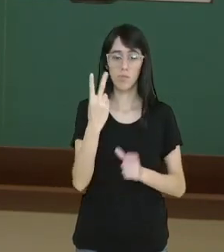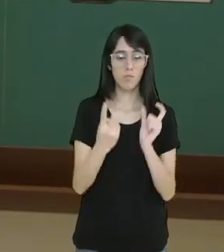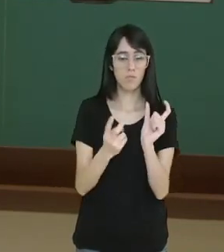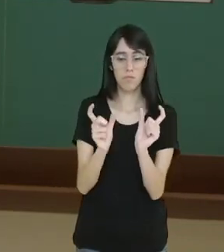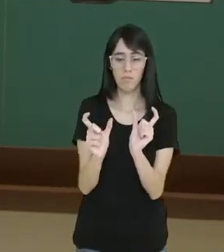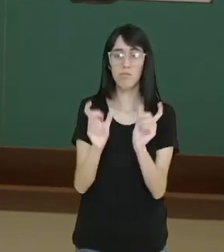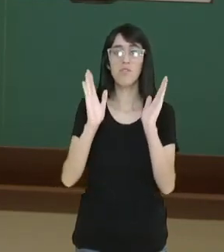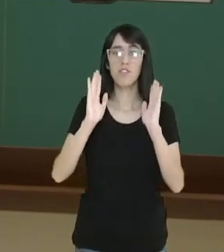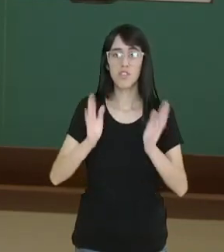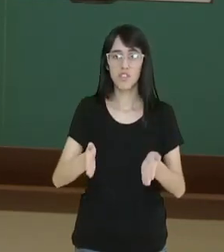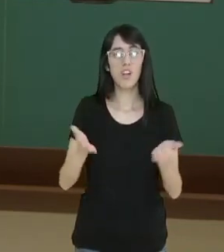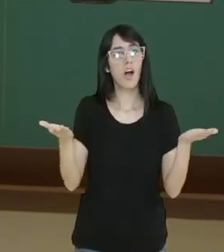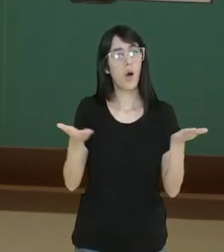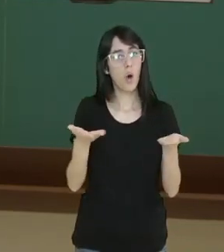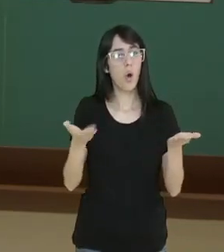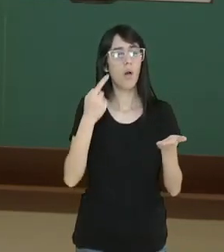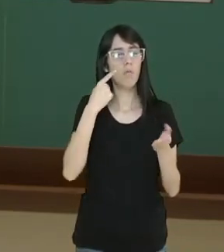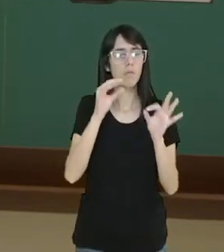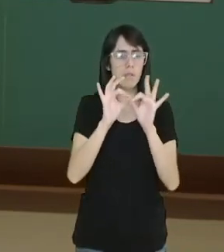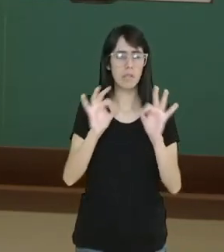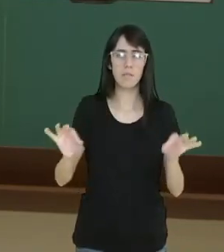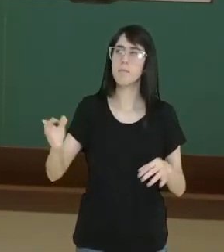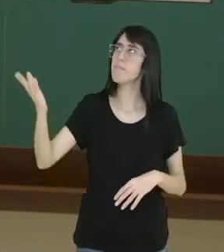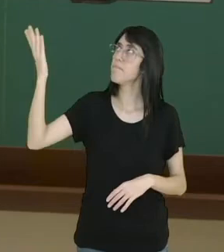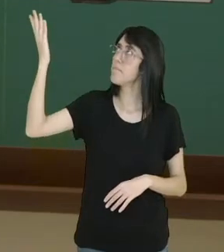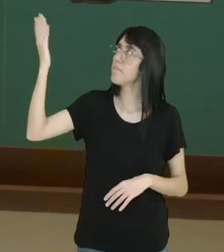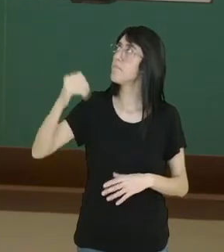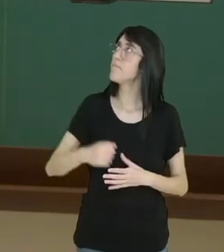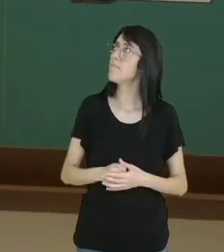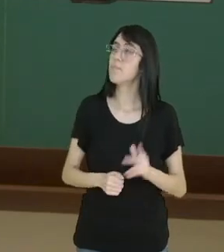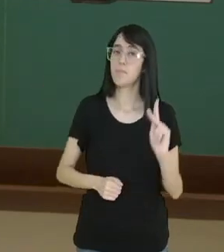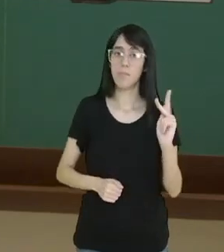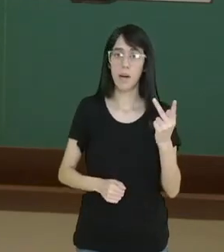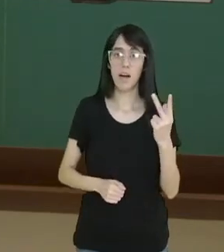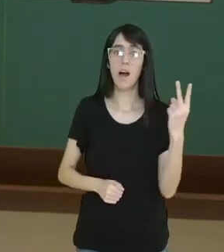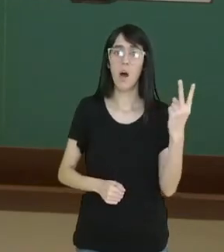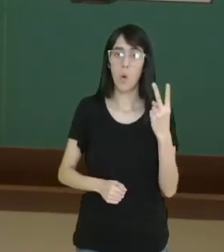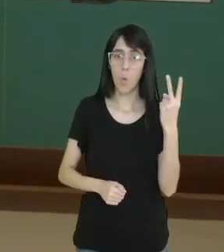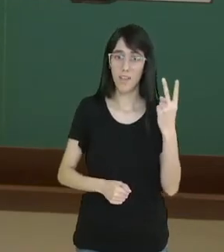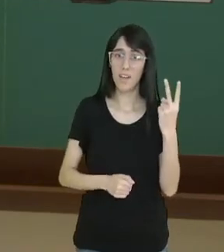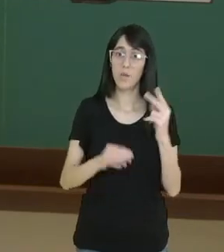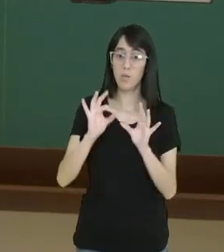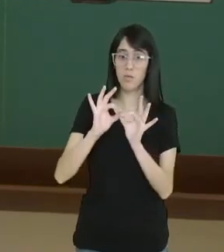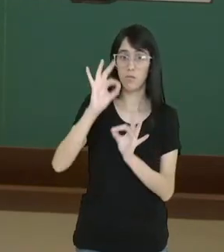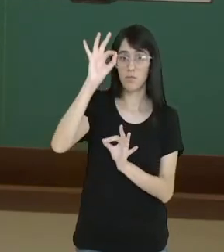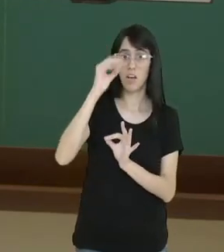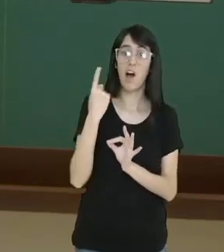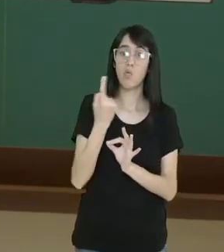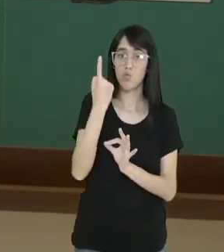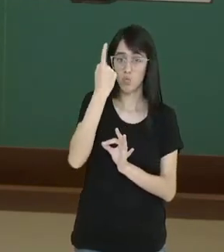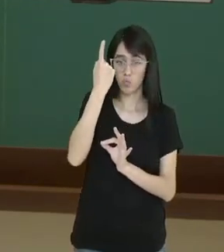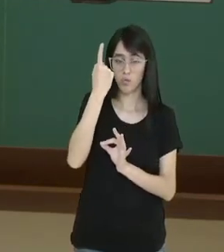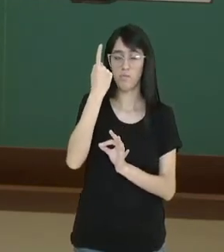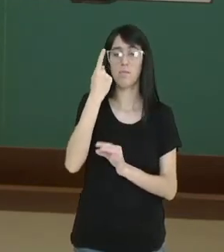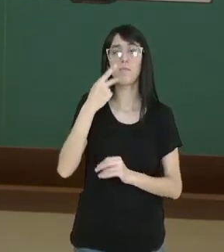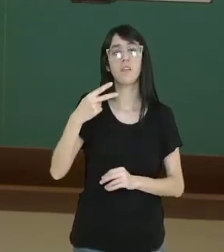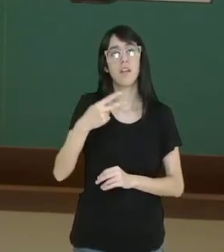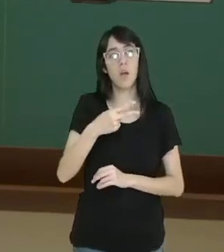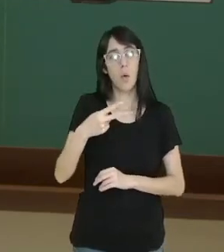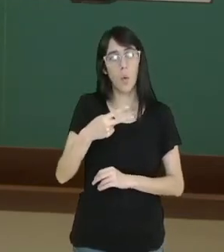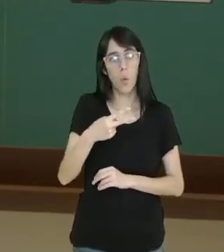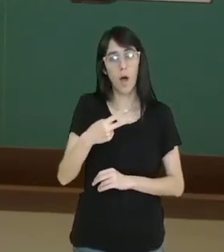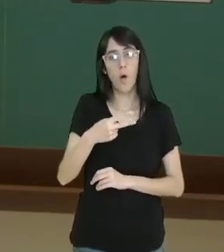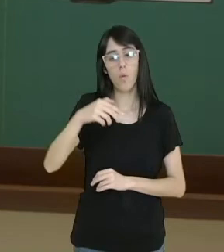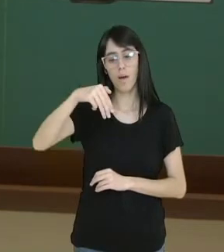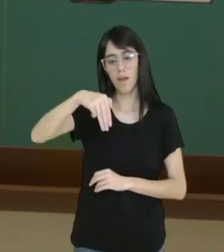utilizo aquela relaçãozinha bem simples lá, ó. H ao quadrado, que é a altura do triângulo, igual a multiplicação, o